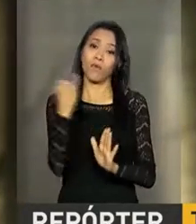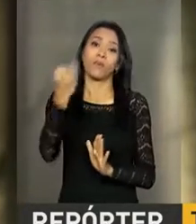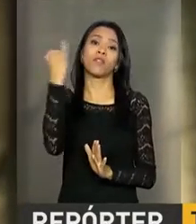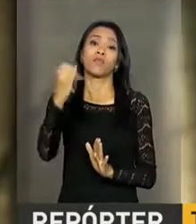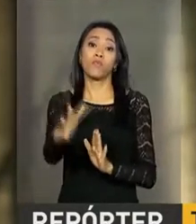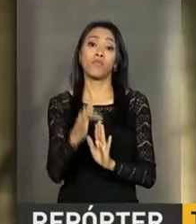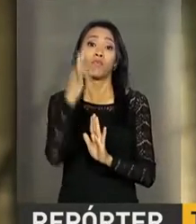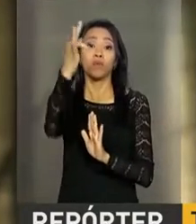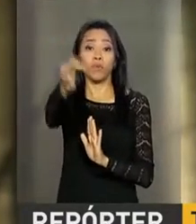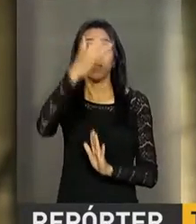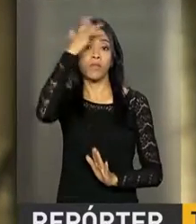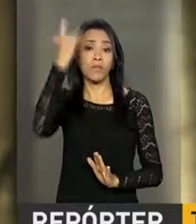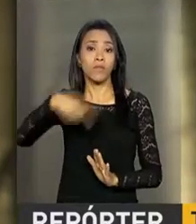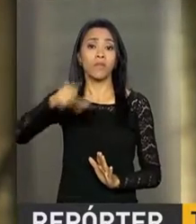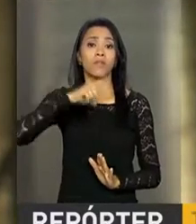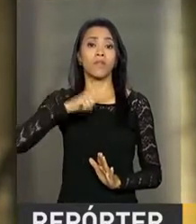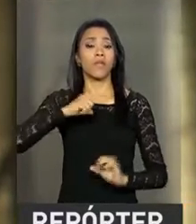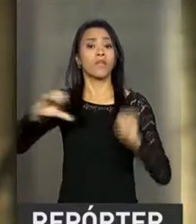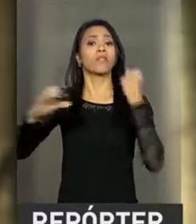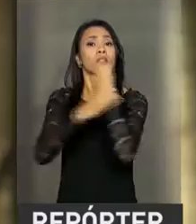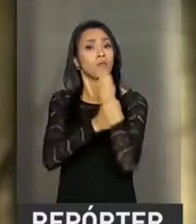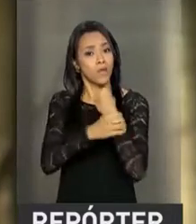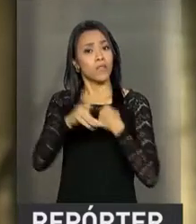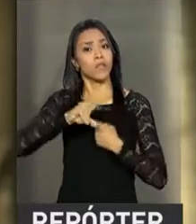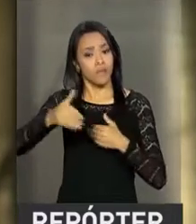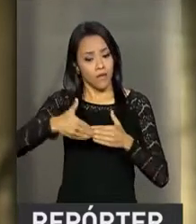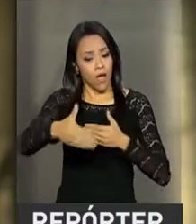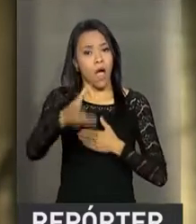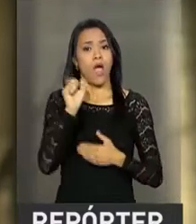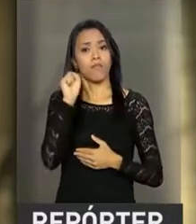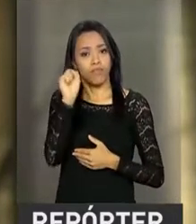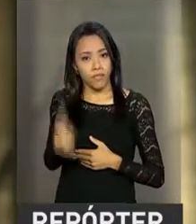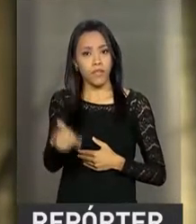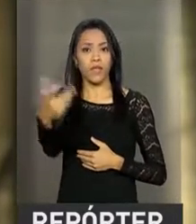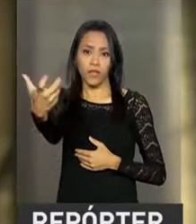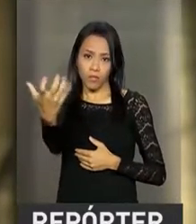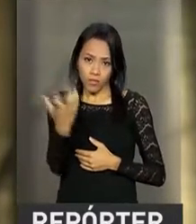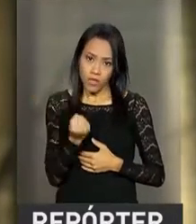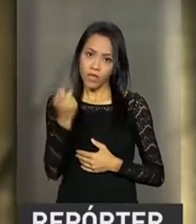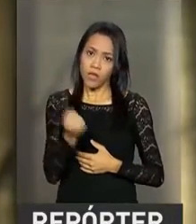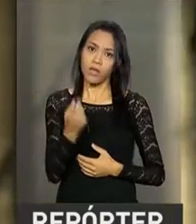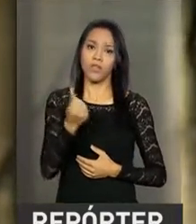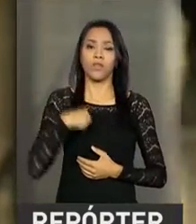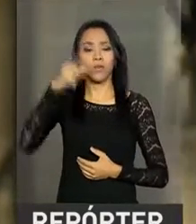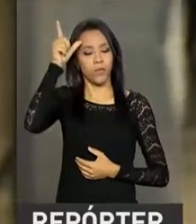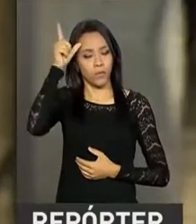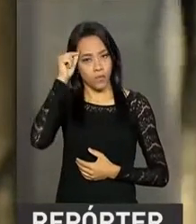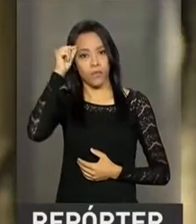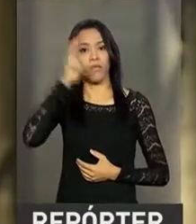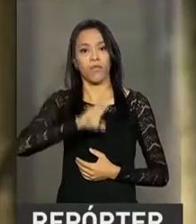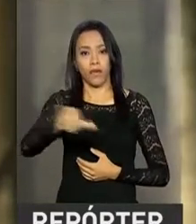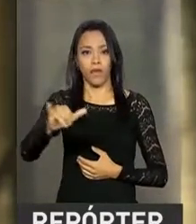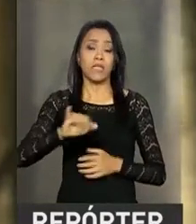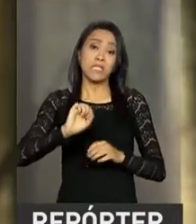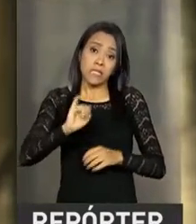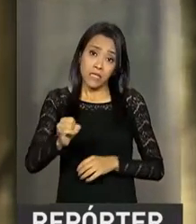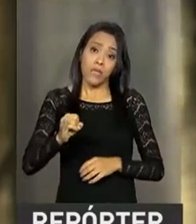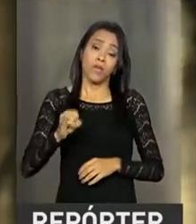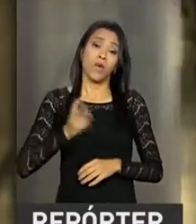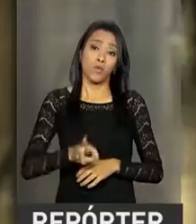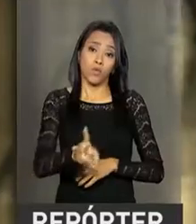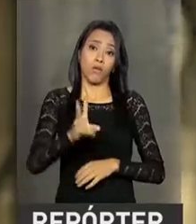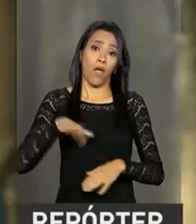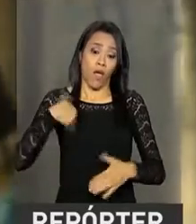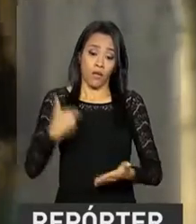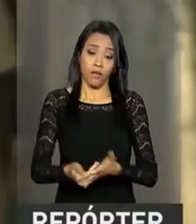segurança de que não é receber suas aposentadorias com tranquilidade e continuar no